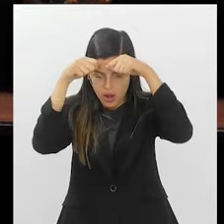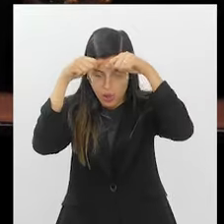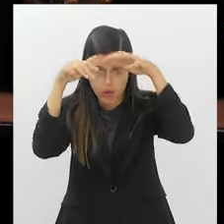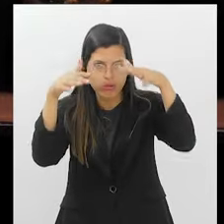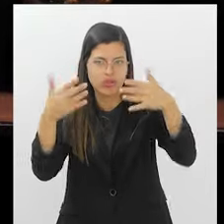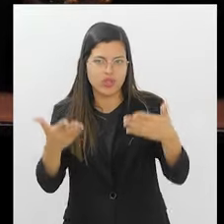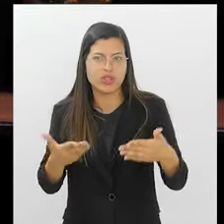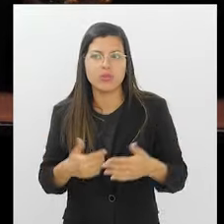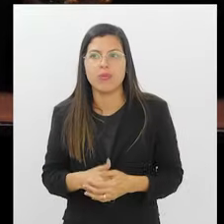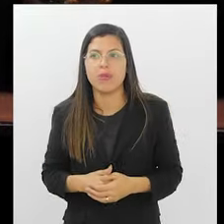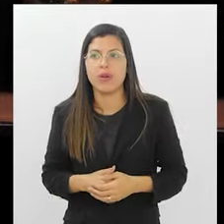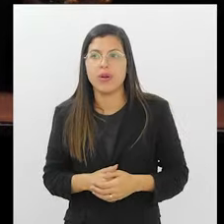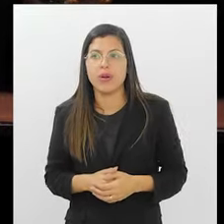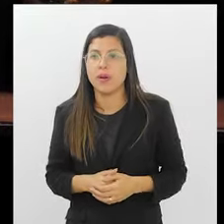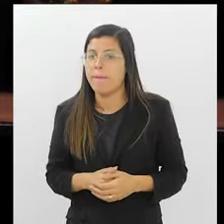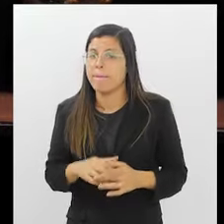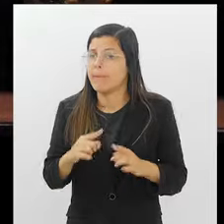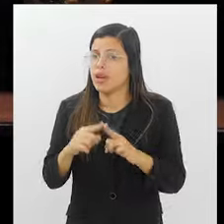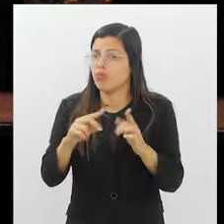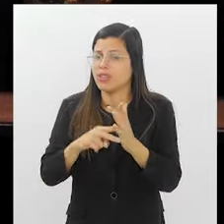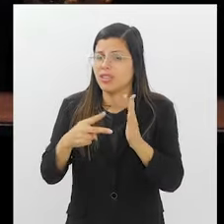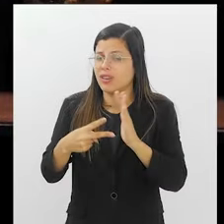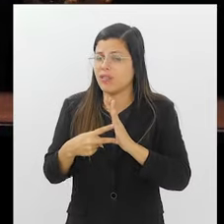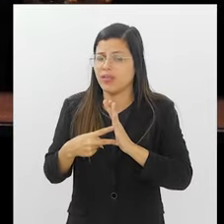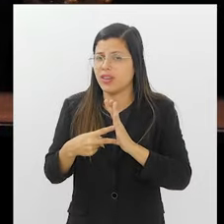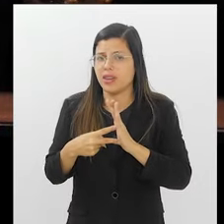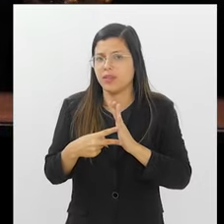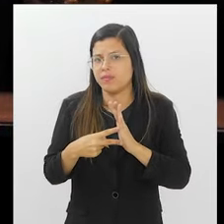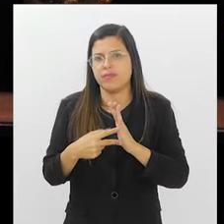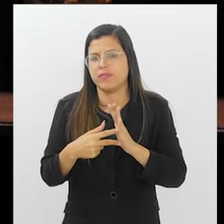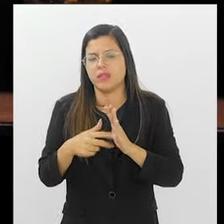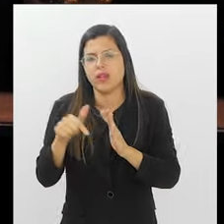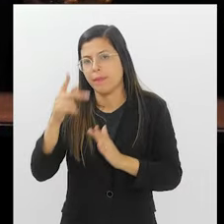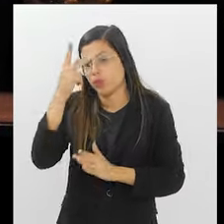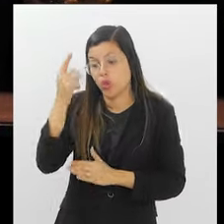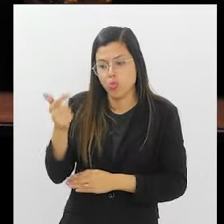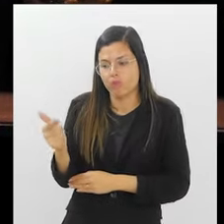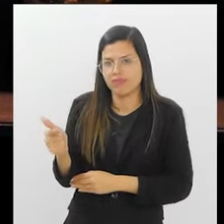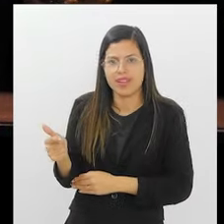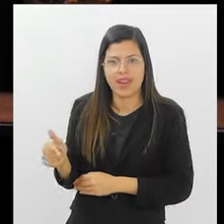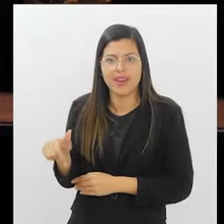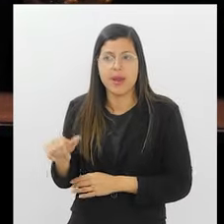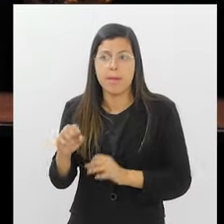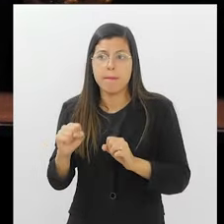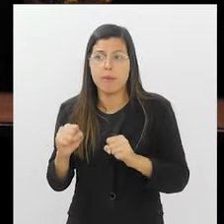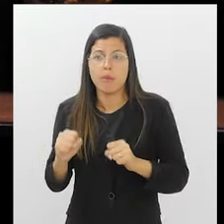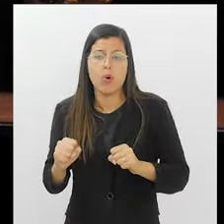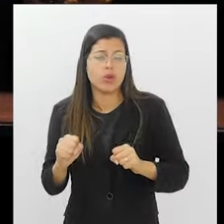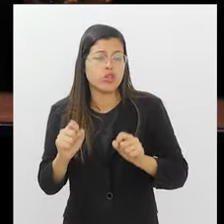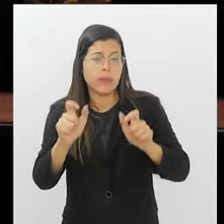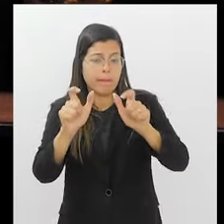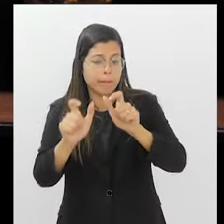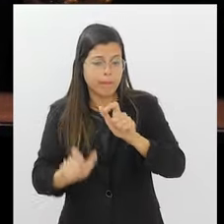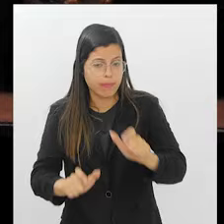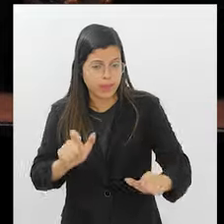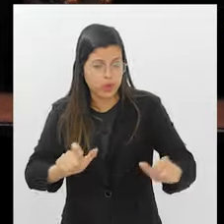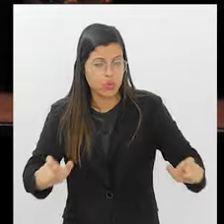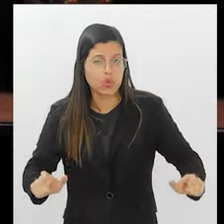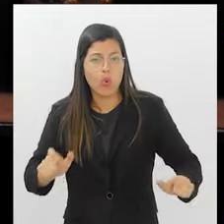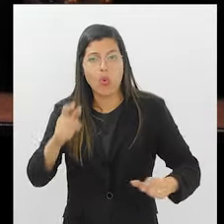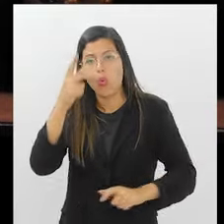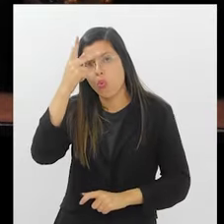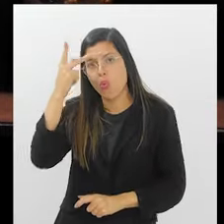enquadra um diagnóstico. Não quer dizer que essa pessoa não tenha um diagnóstico. Possa ser que ela seja uma pessoa que